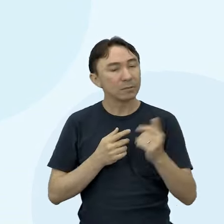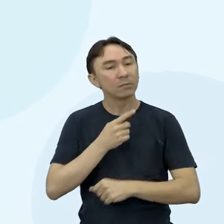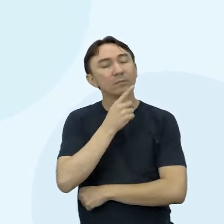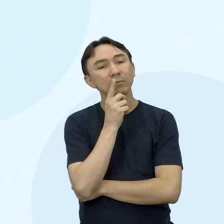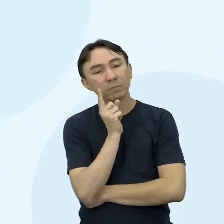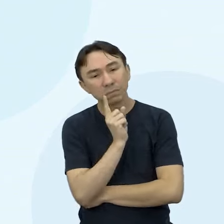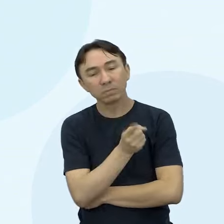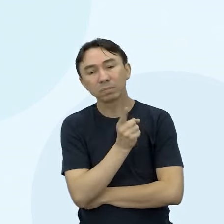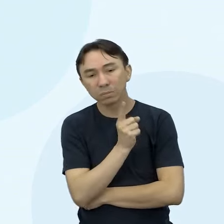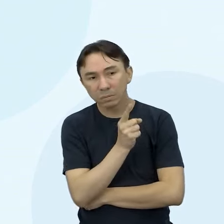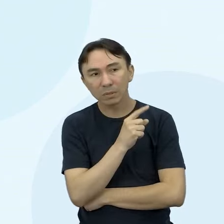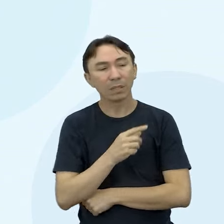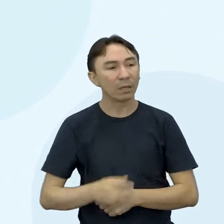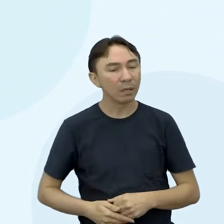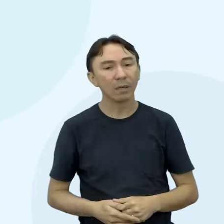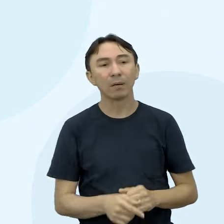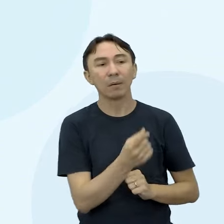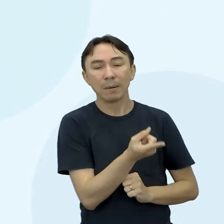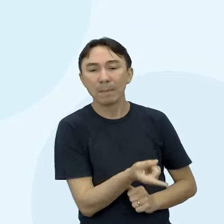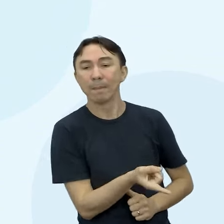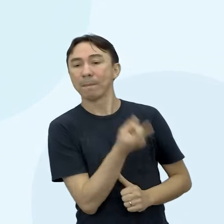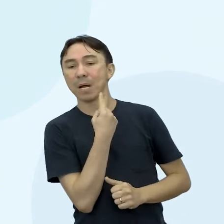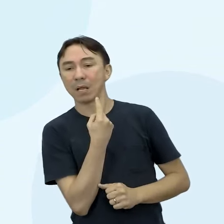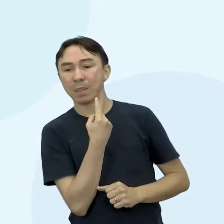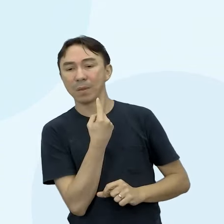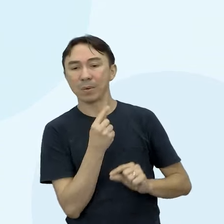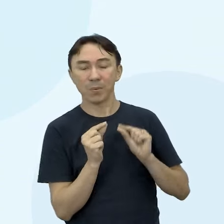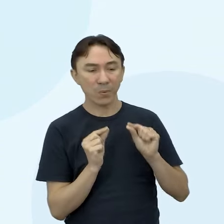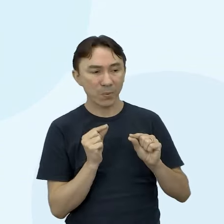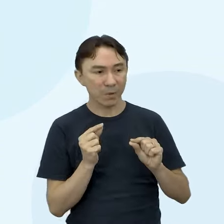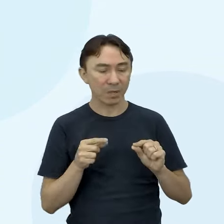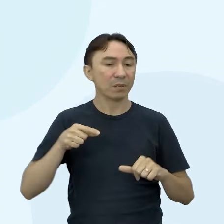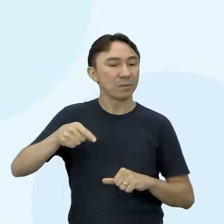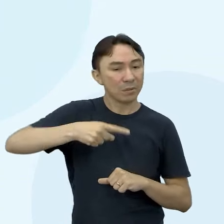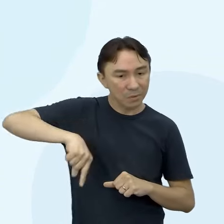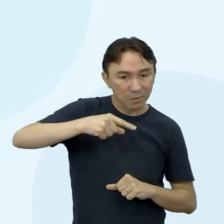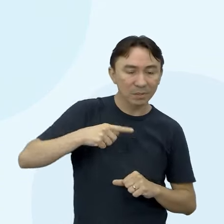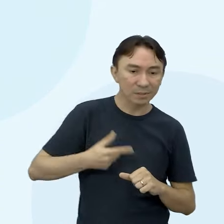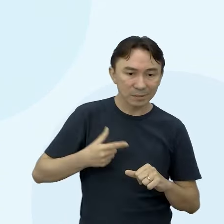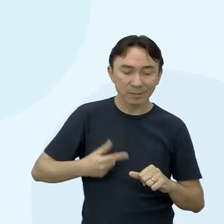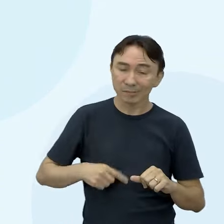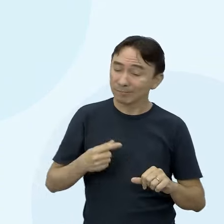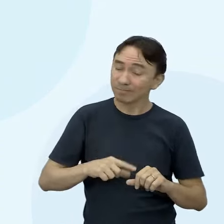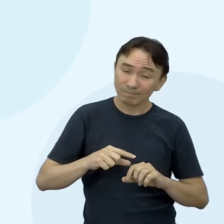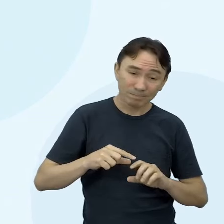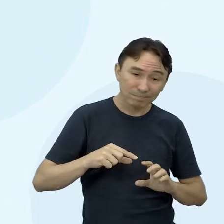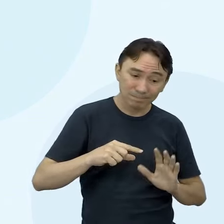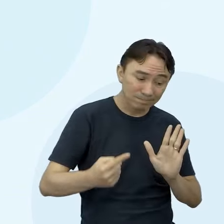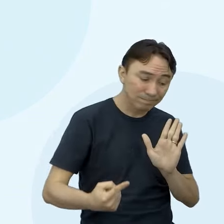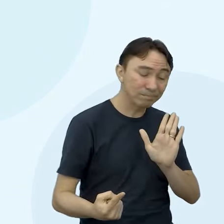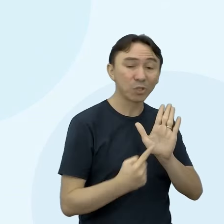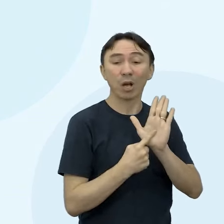está pedindo e qual é a parte que a gente vai destacar nesse componente.